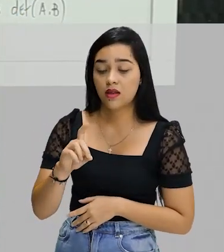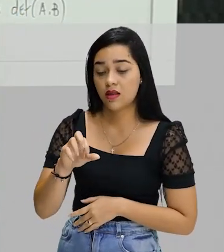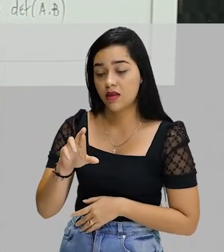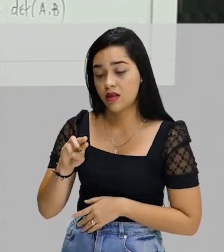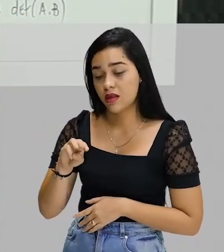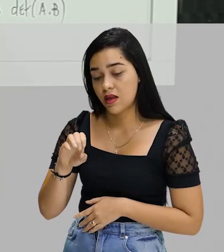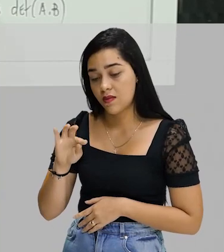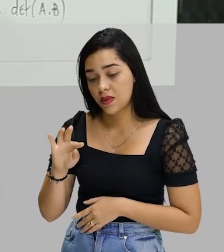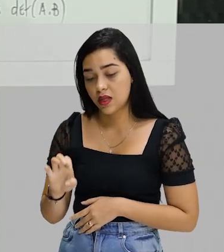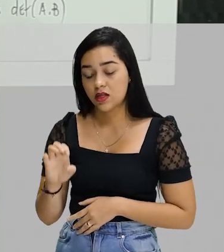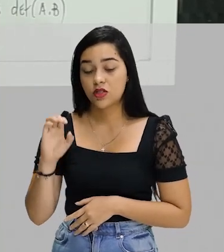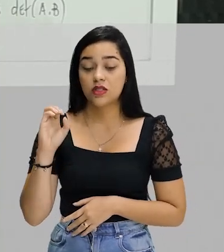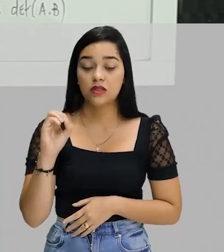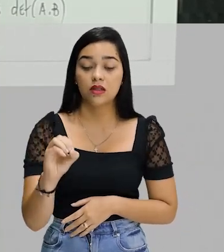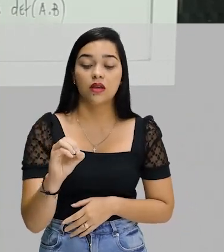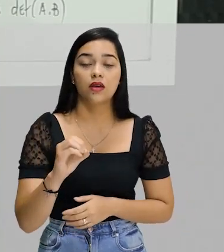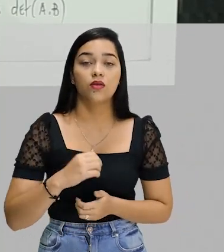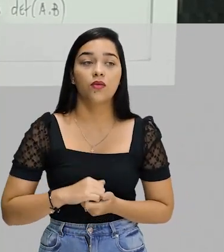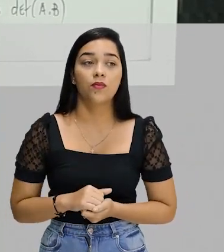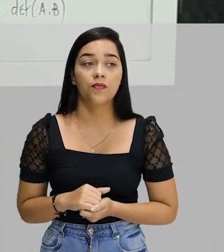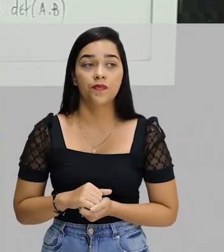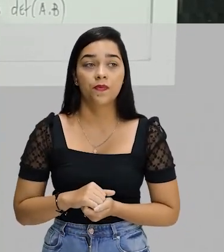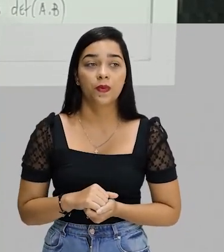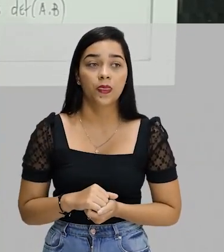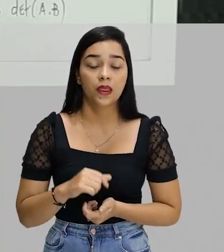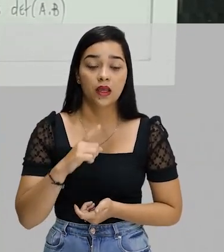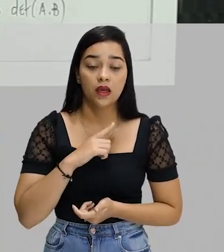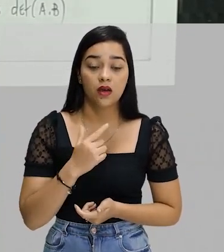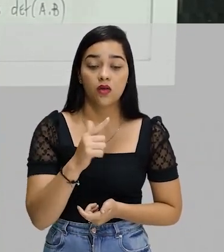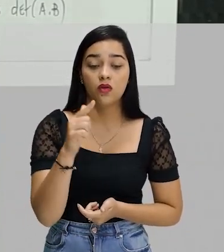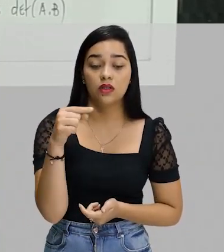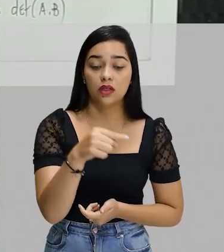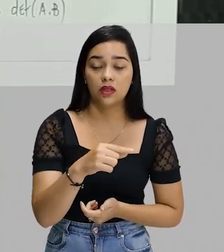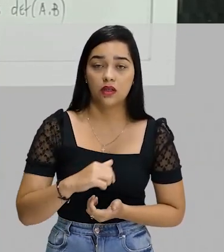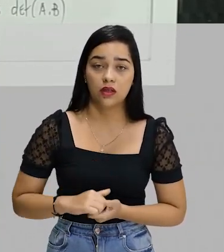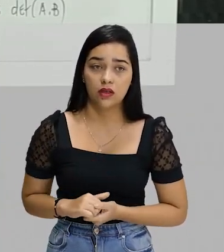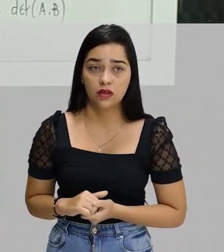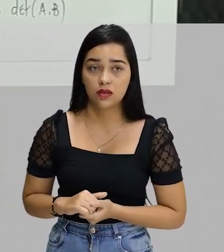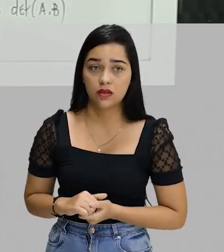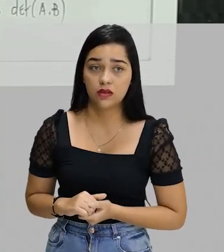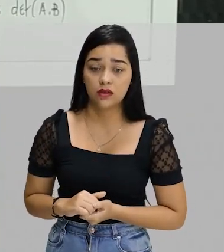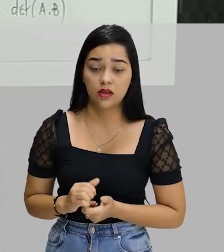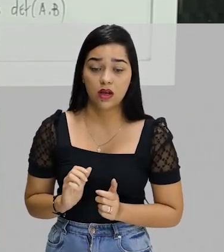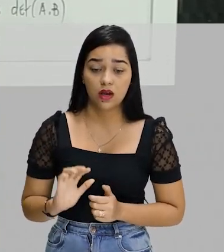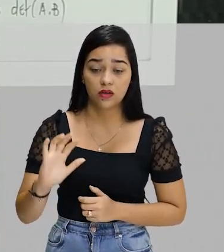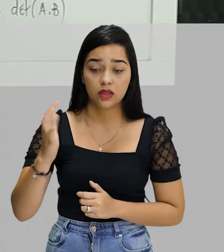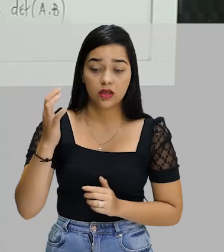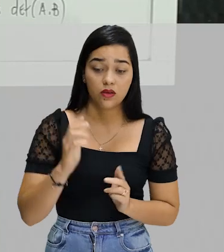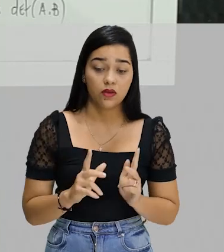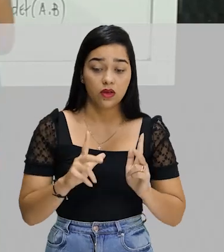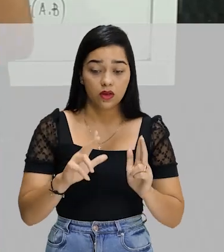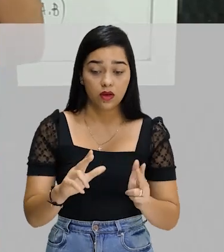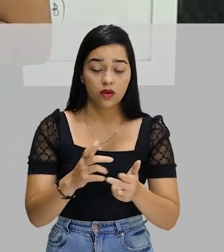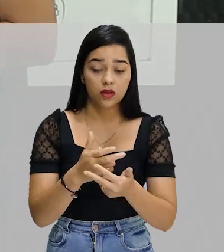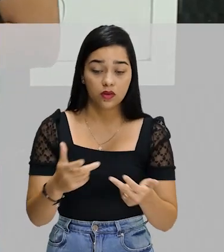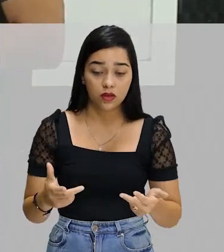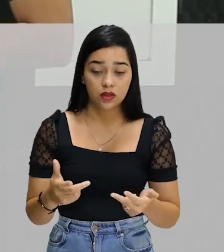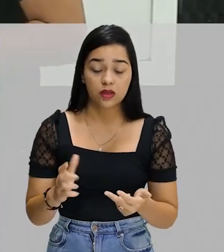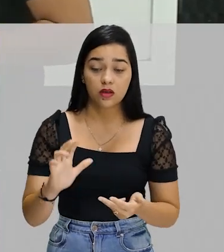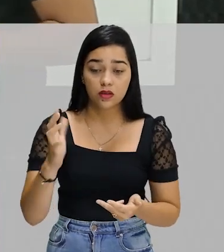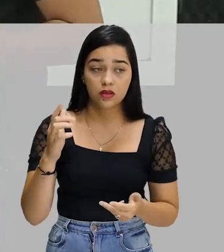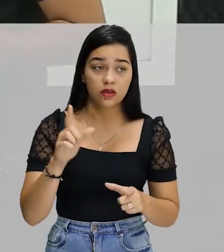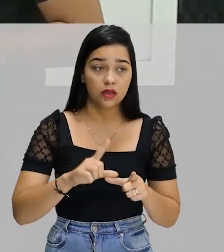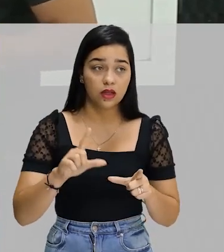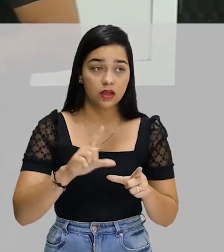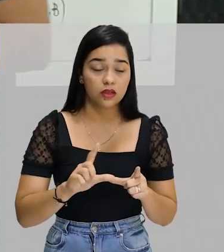determinante zero. Tá? Essa outra aqui, galera, aqui aconteceu exatamente a mesma coisa que aconteceu na